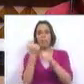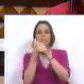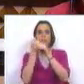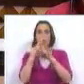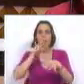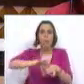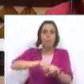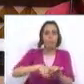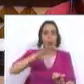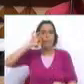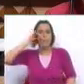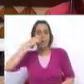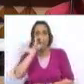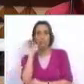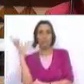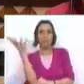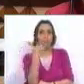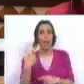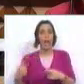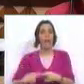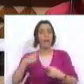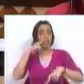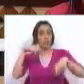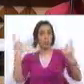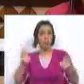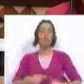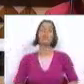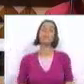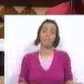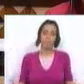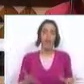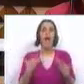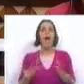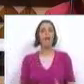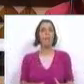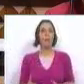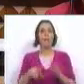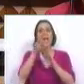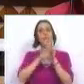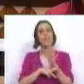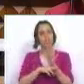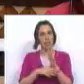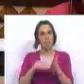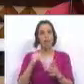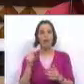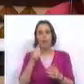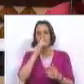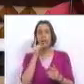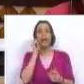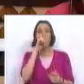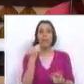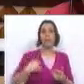possam destruir ou danificar o arvoredo de interesse público e também que se atualize o regime contra a Ordem Nacional.